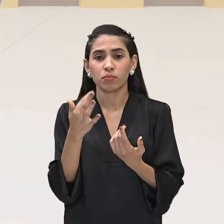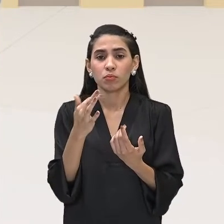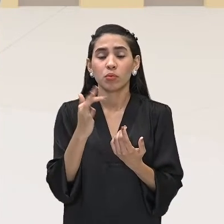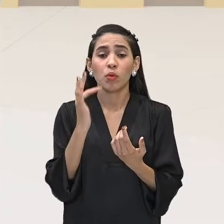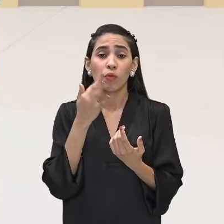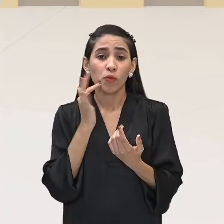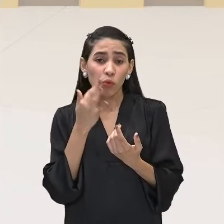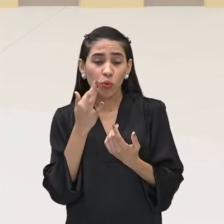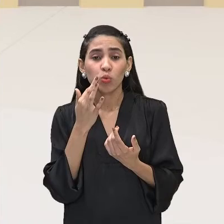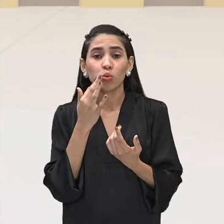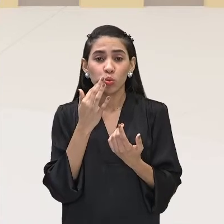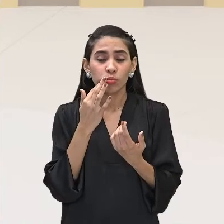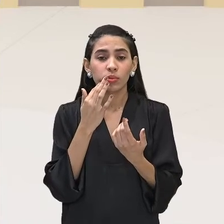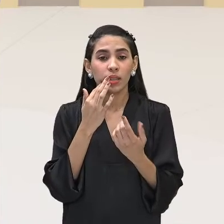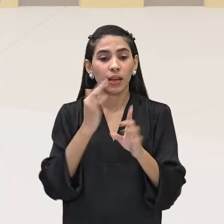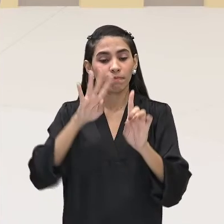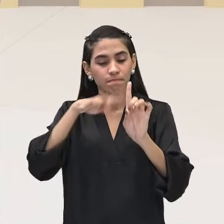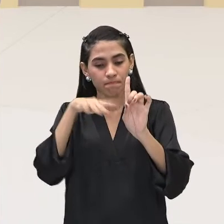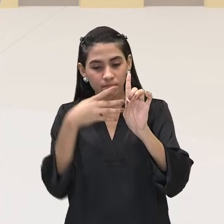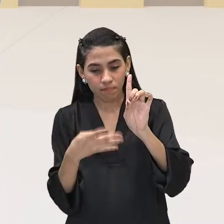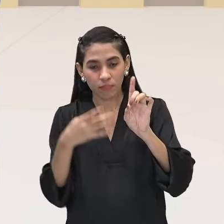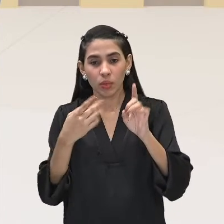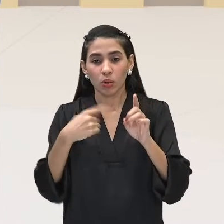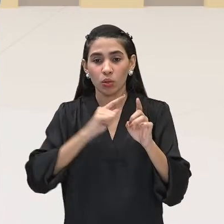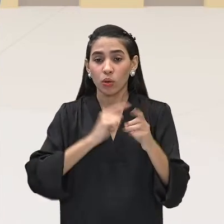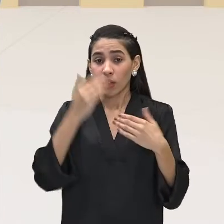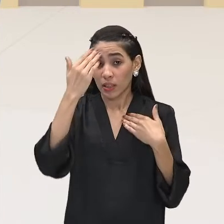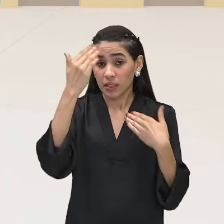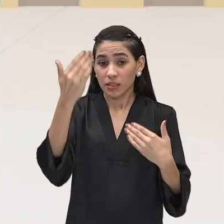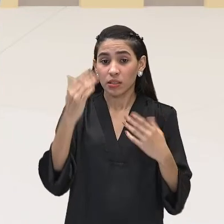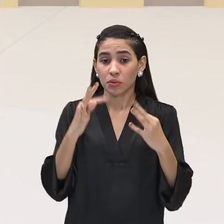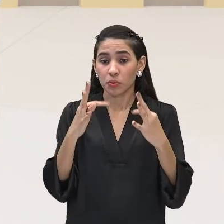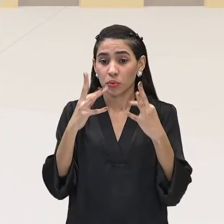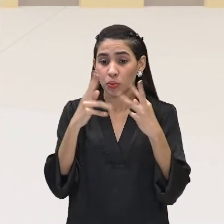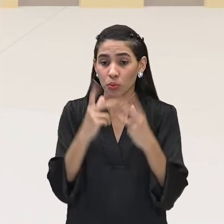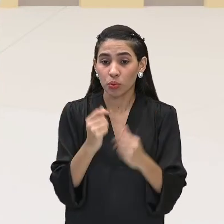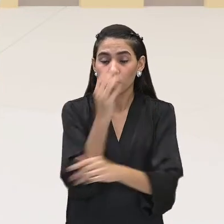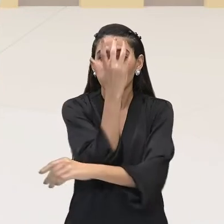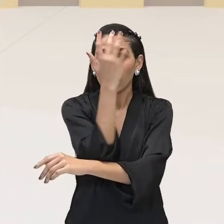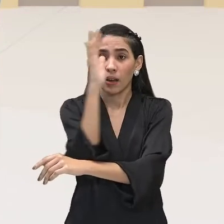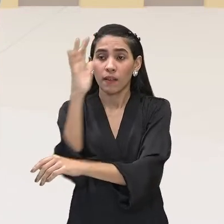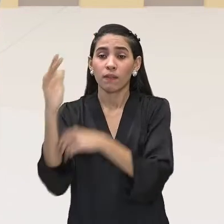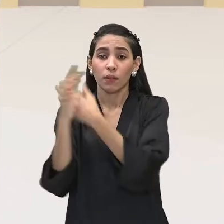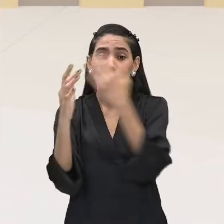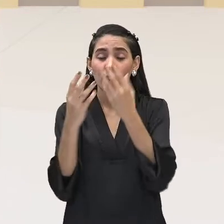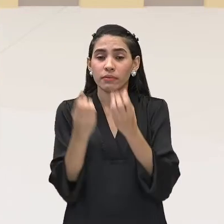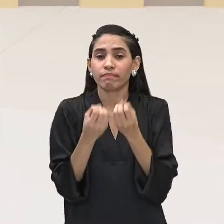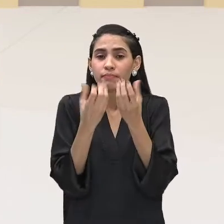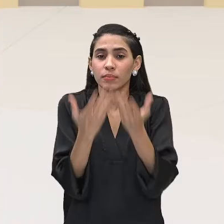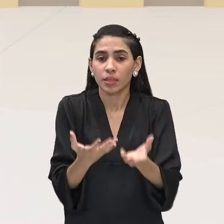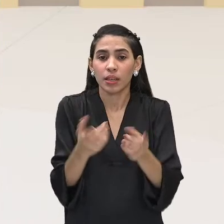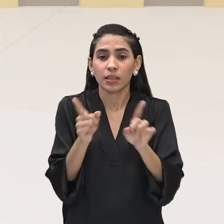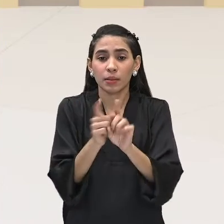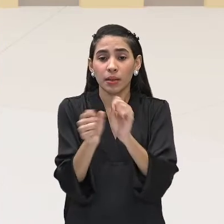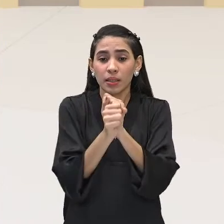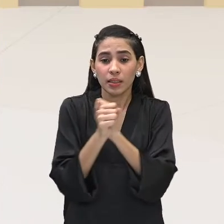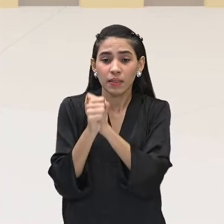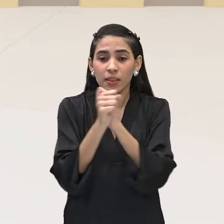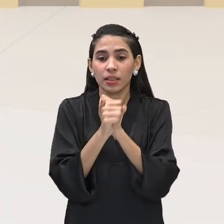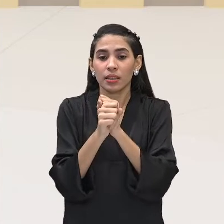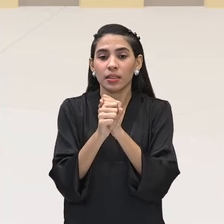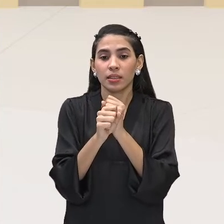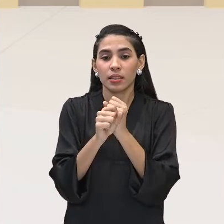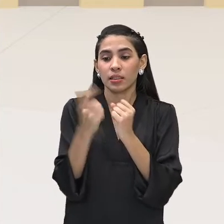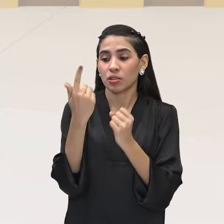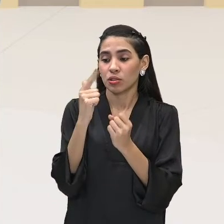nós somos agradecidos enquanto Amazônia por tudo aquilo que a floresta dá para a gente, e é ela que determina o que nós chamamos dentro da